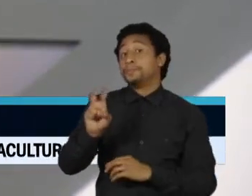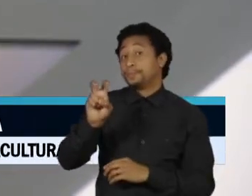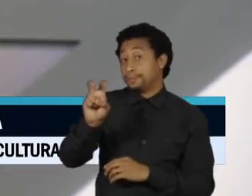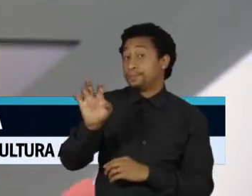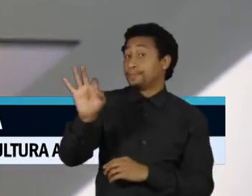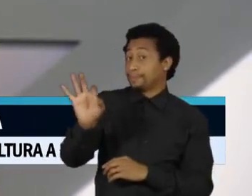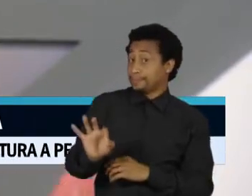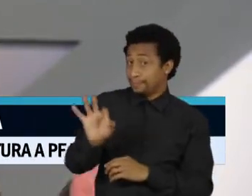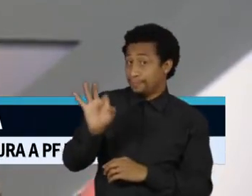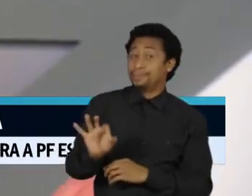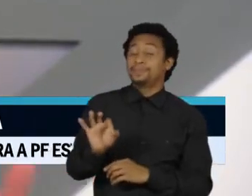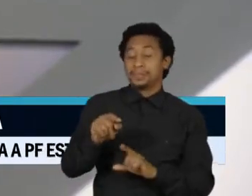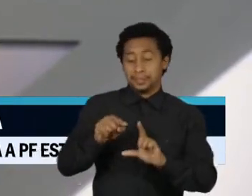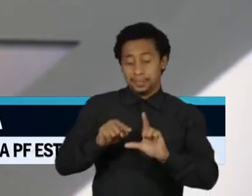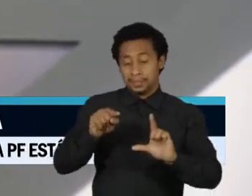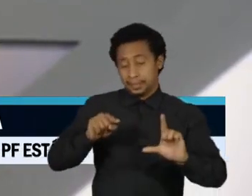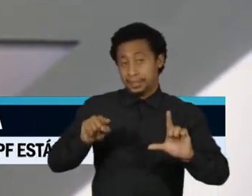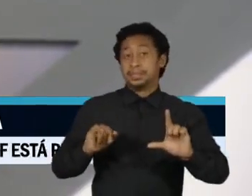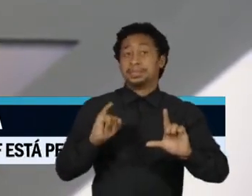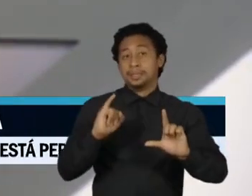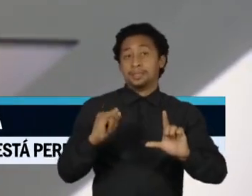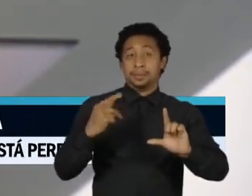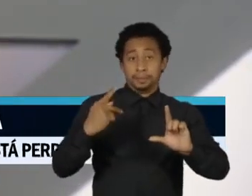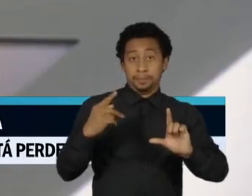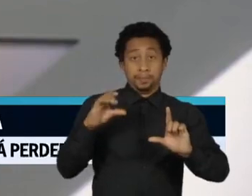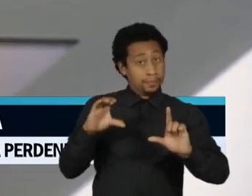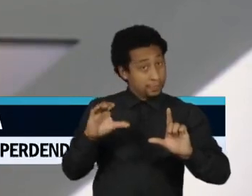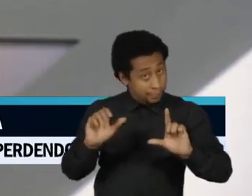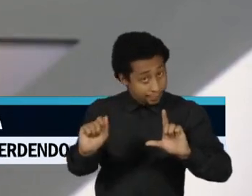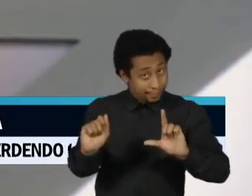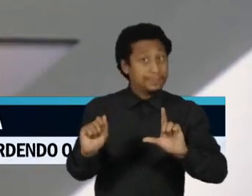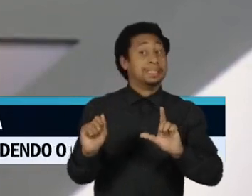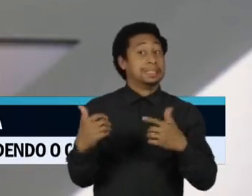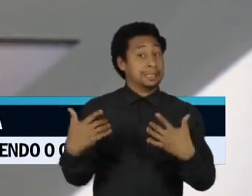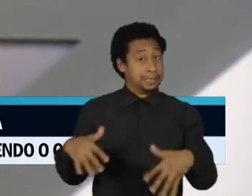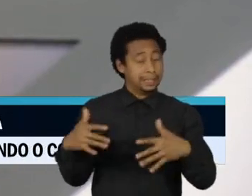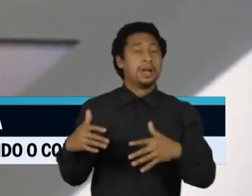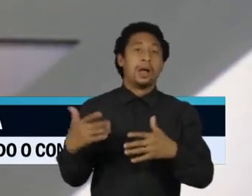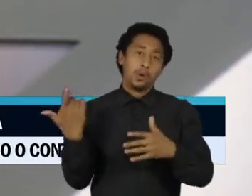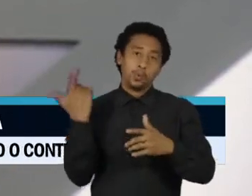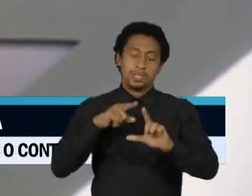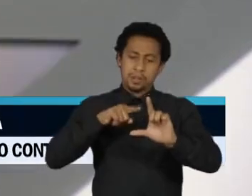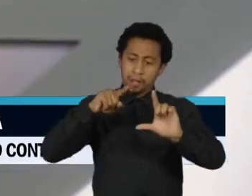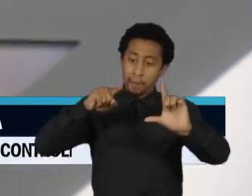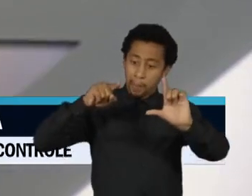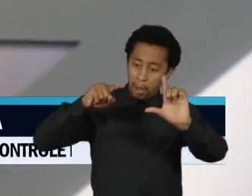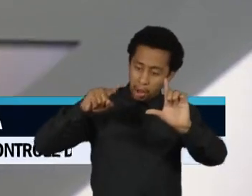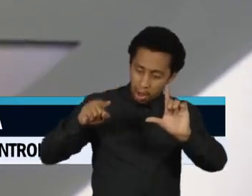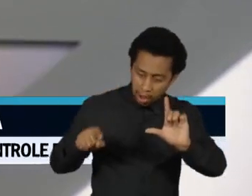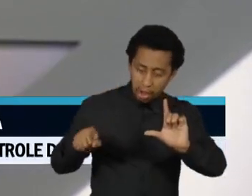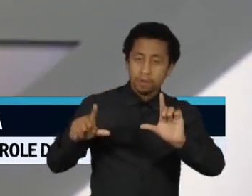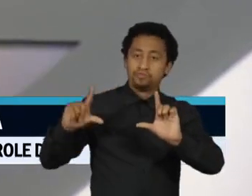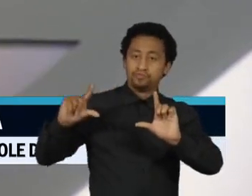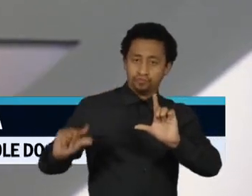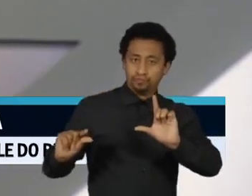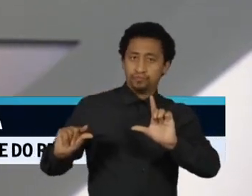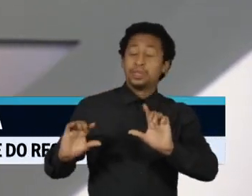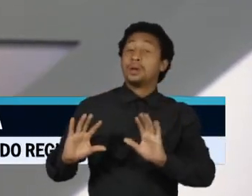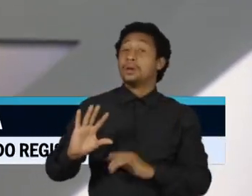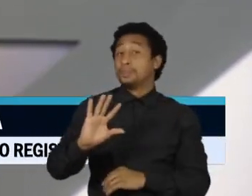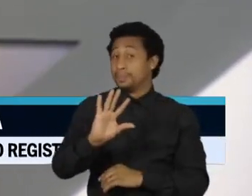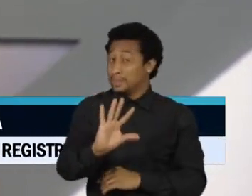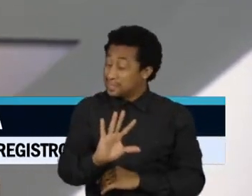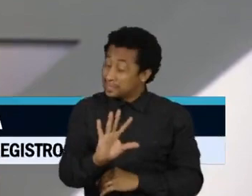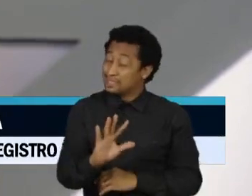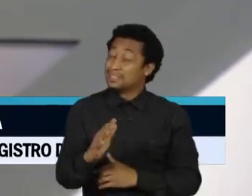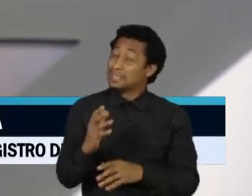no IPCA, então é um peso grande, isso daí acaba contribuindo para puxar o índice para baixo. Mas é um fenômeno,